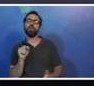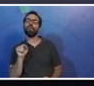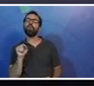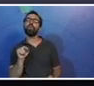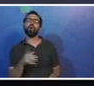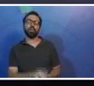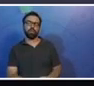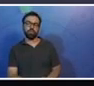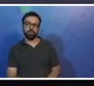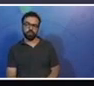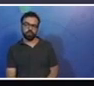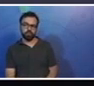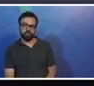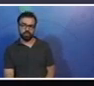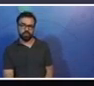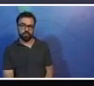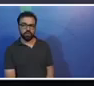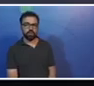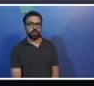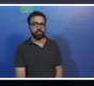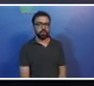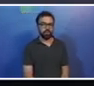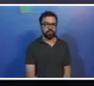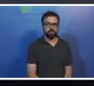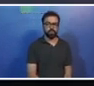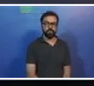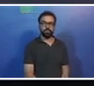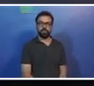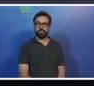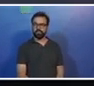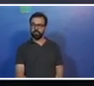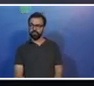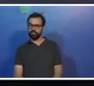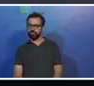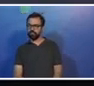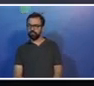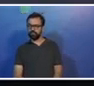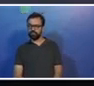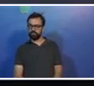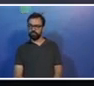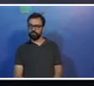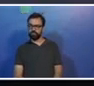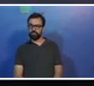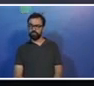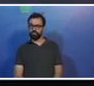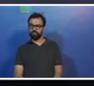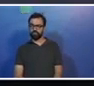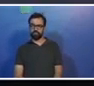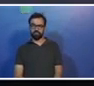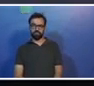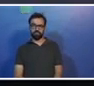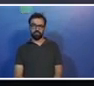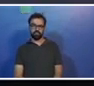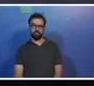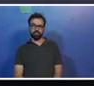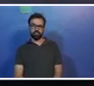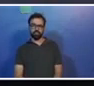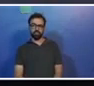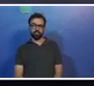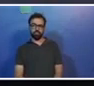Qual questão que vocês acham? Onde nós temos duas palavras que estão escritas incorretamente?